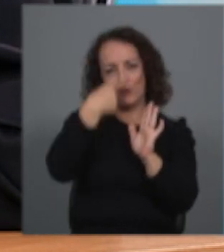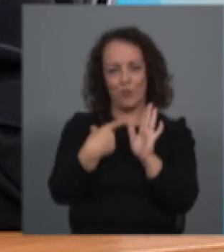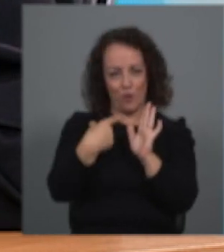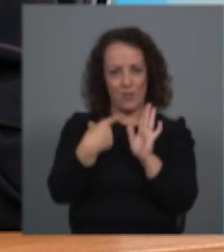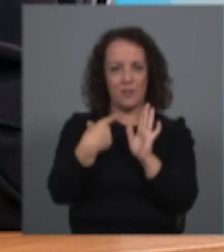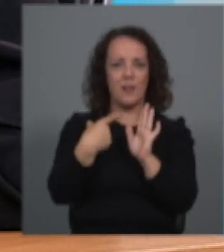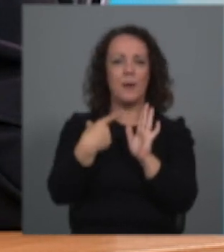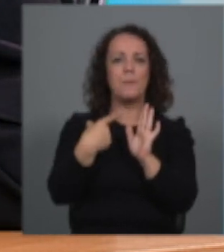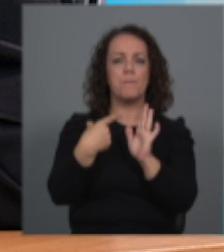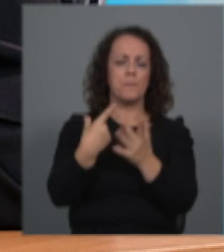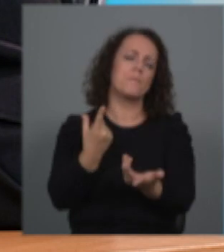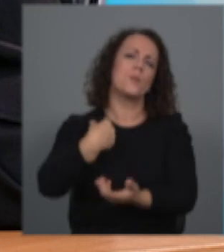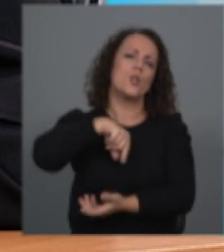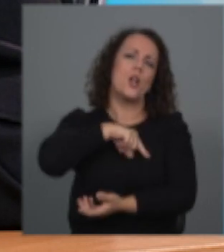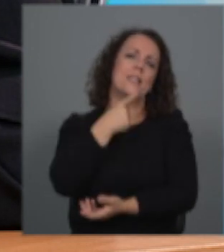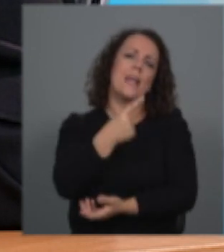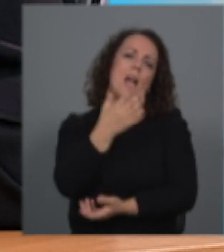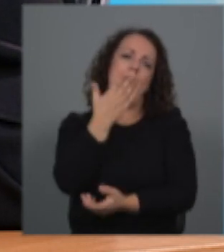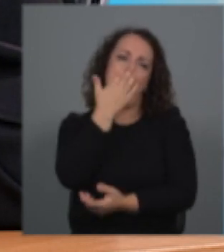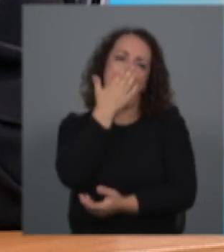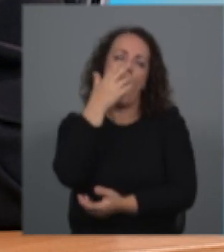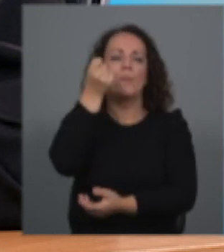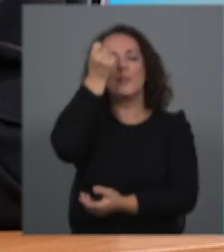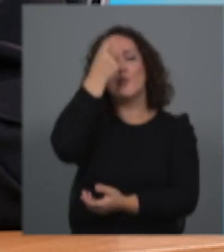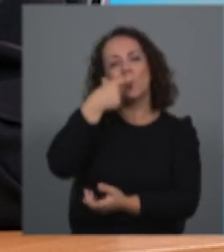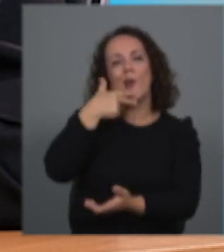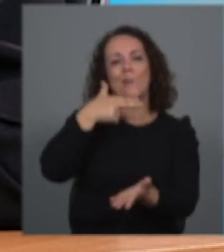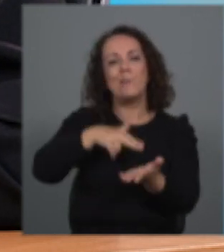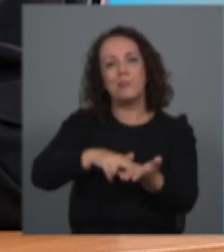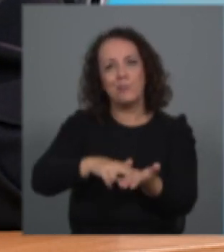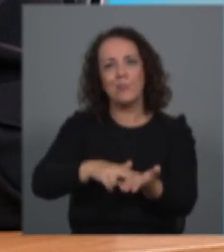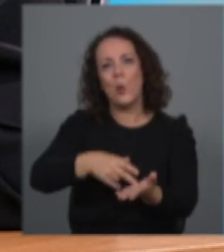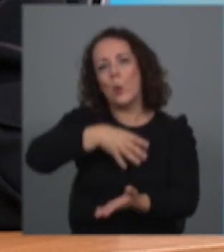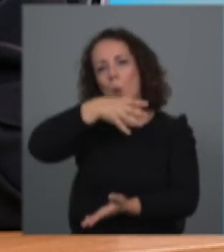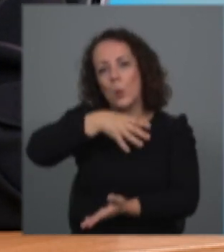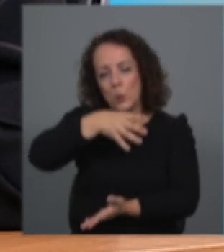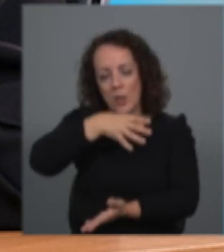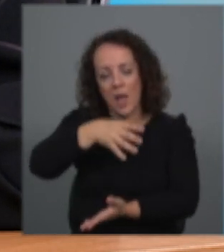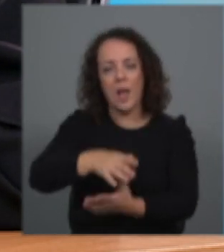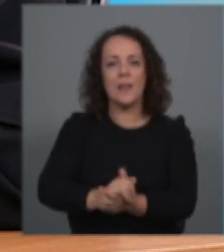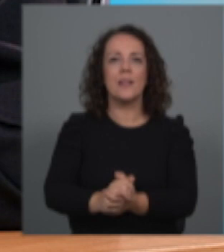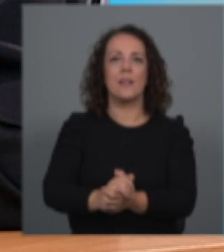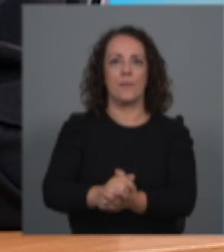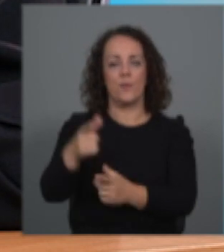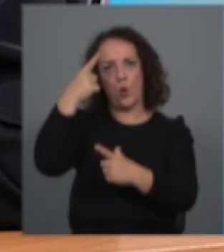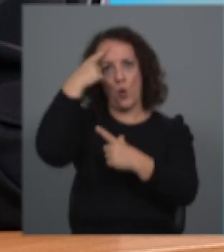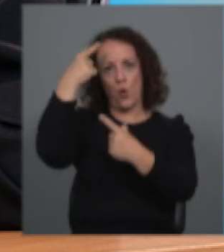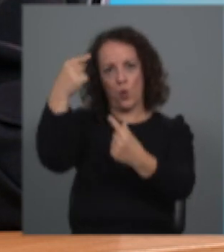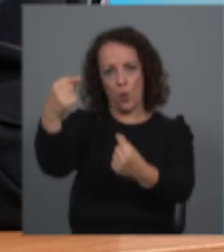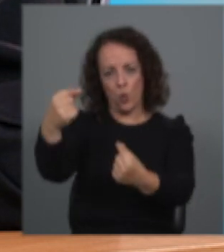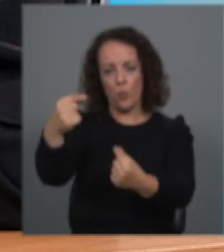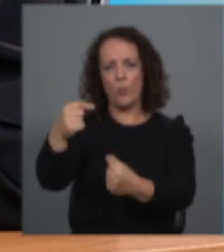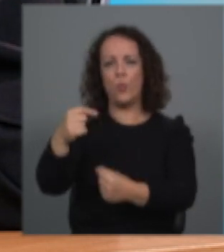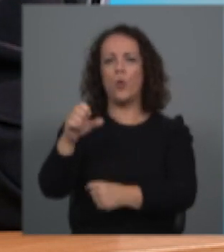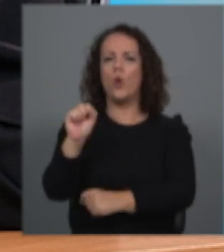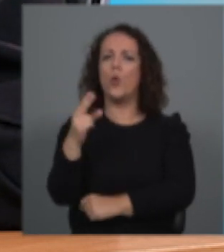episódio, que nós consideramos uma parábola franciscana, contada nas Florinhas, do lobo de Gubbio.